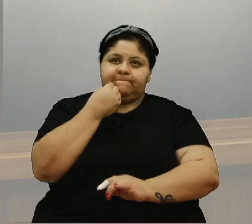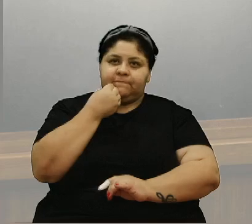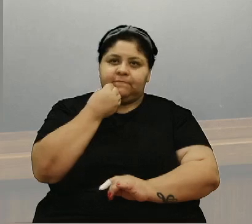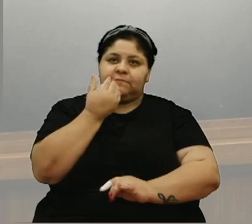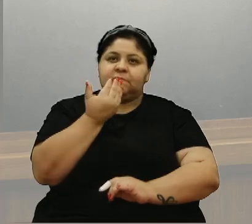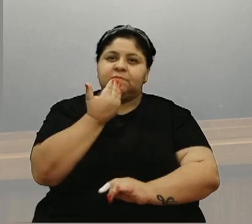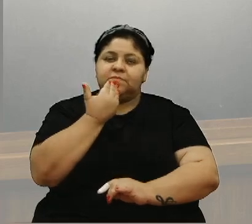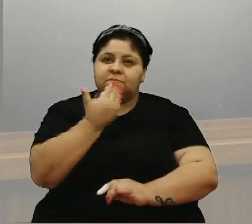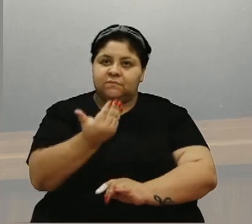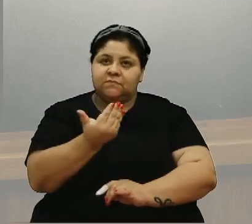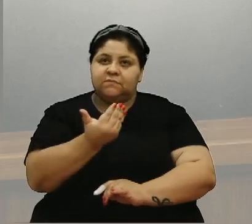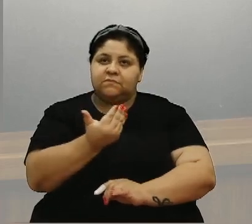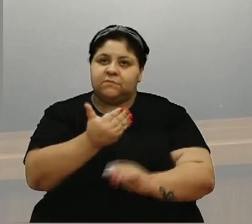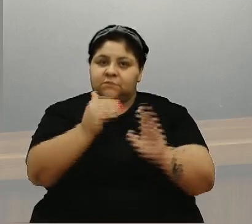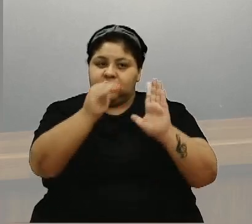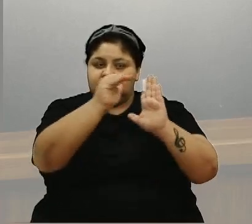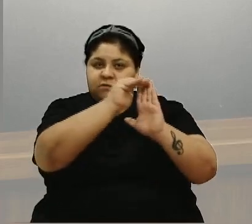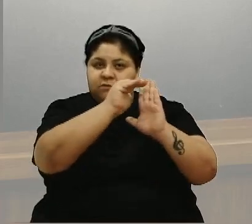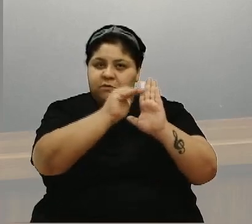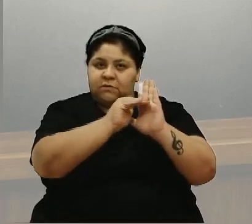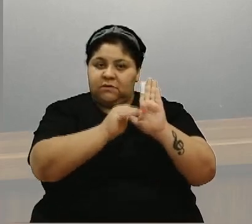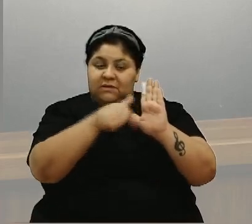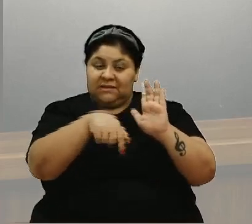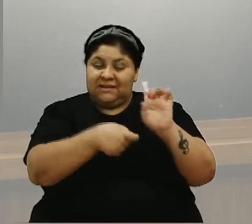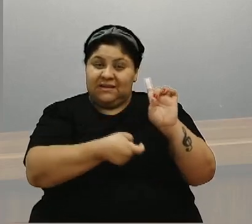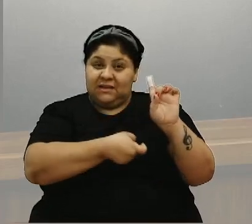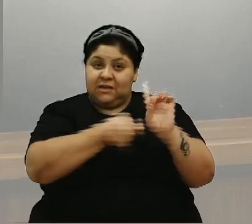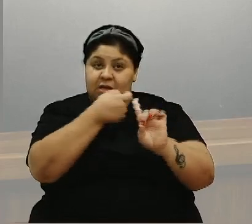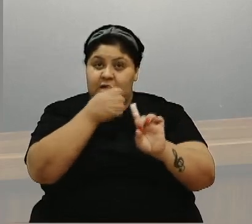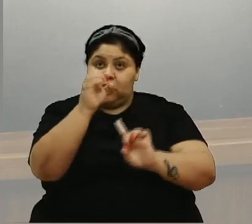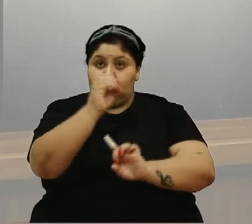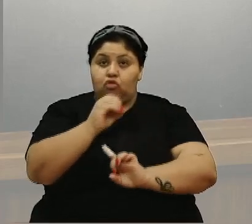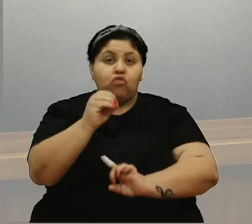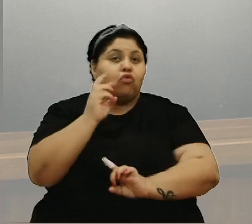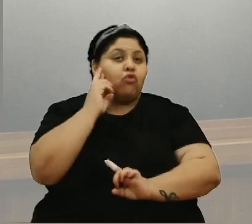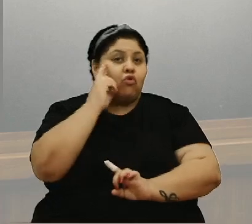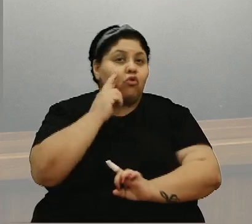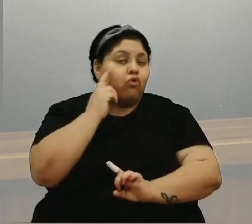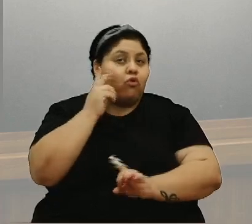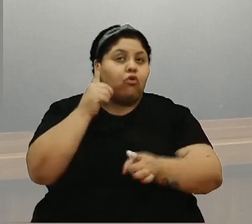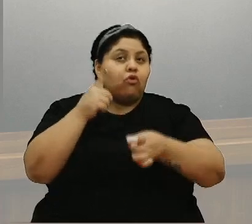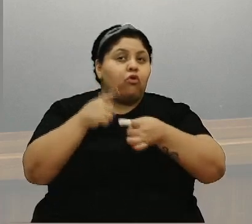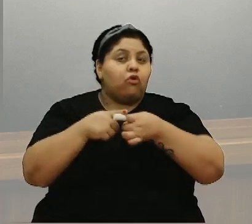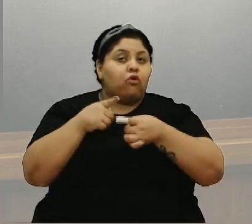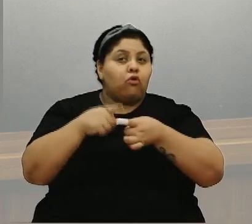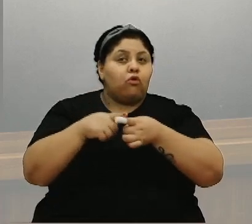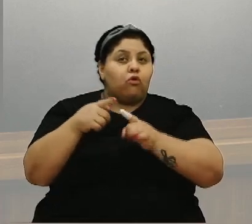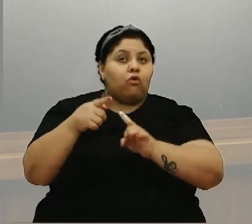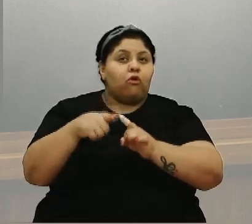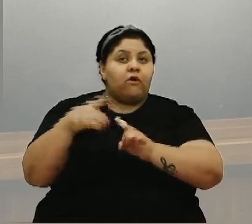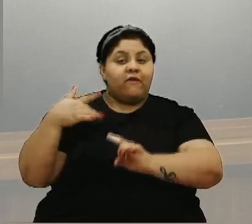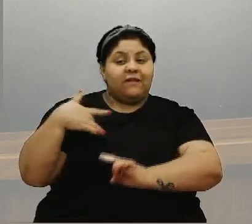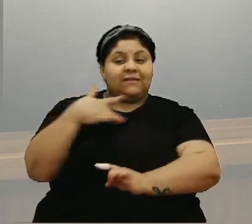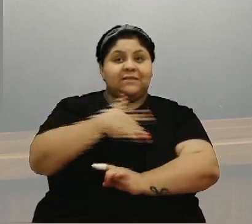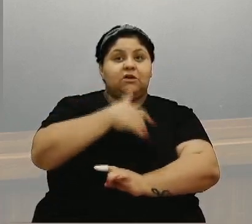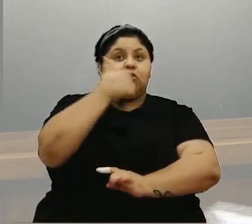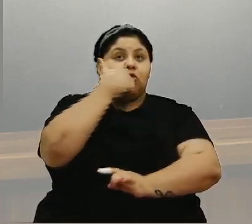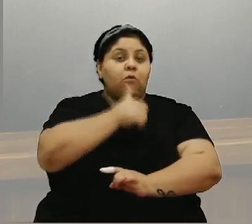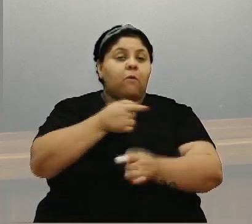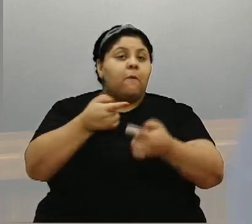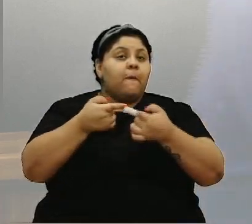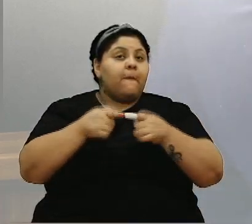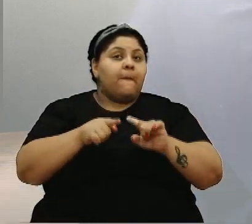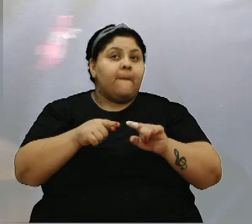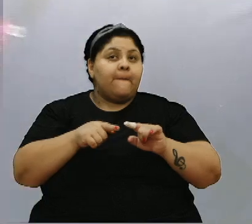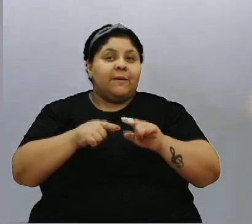solicitamos para colocar em pauta ainda nesse mês do Outubro Rosa, porque ele trata também da saúde da mulher, mas ele é muito